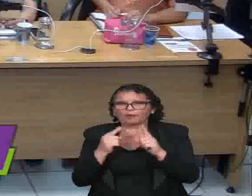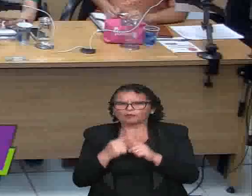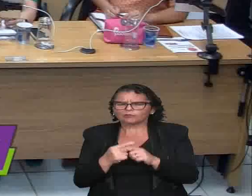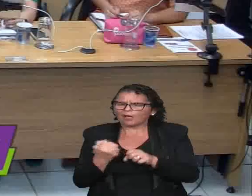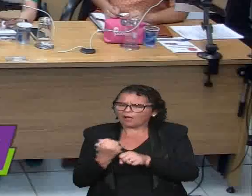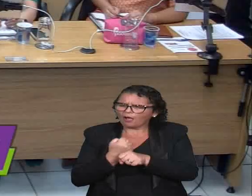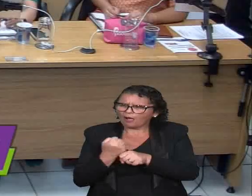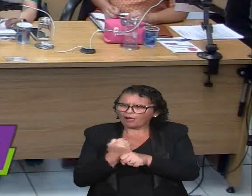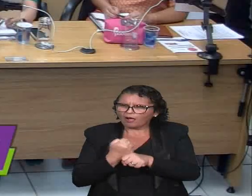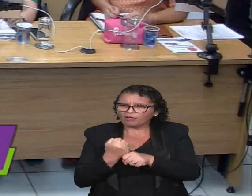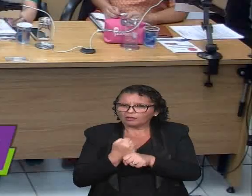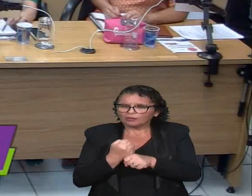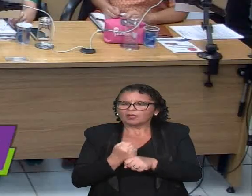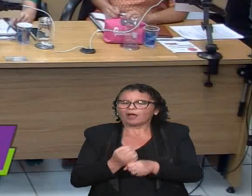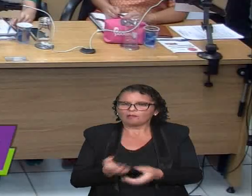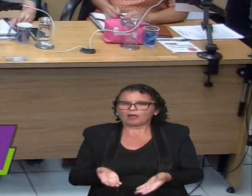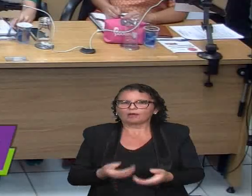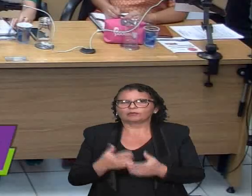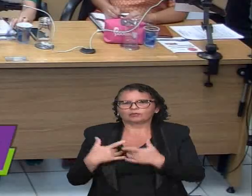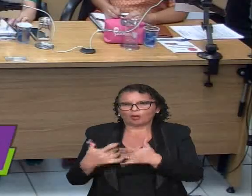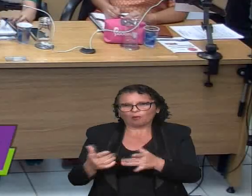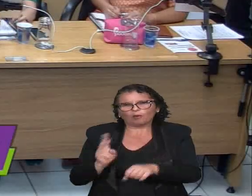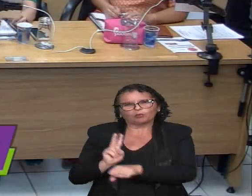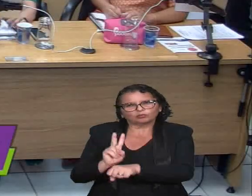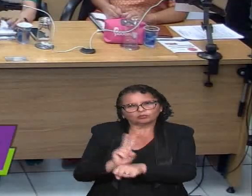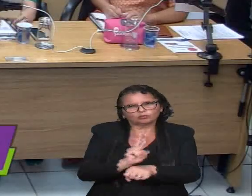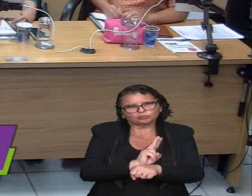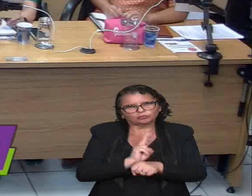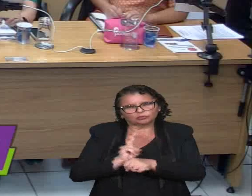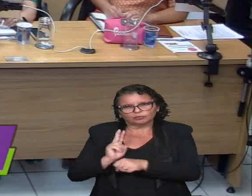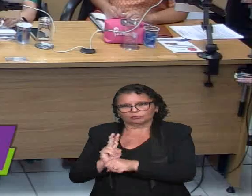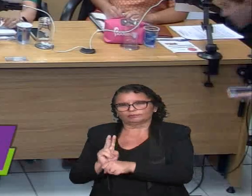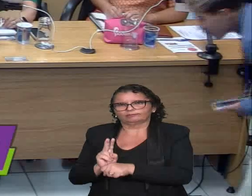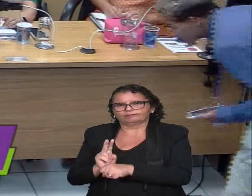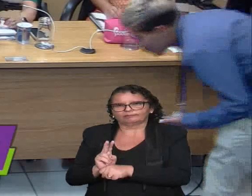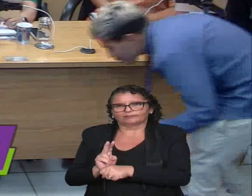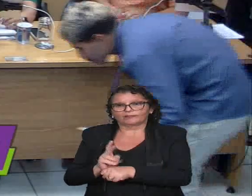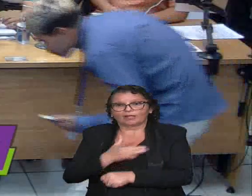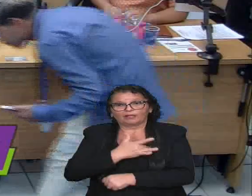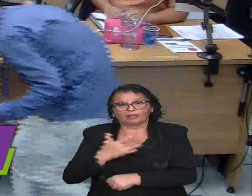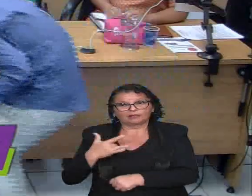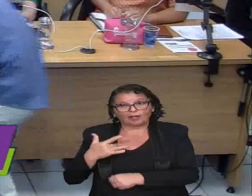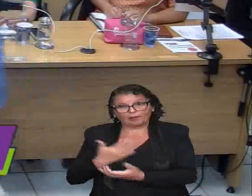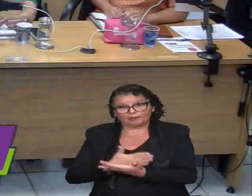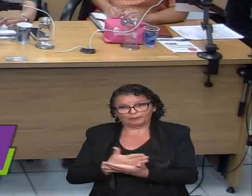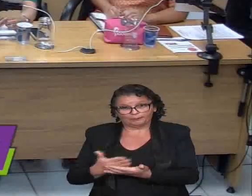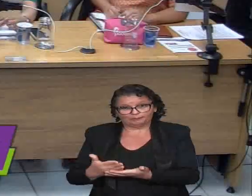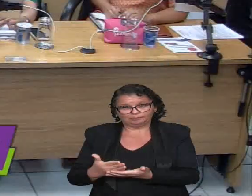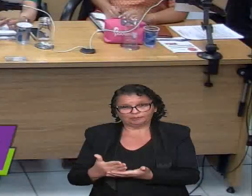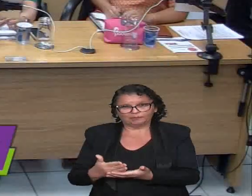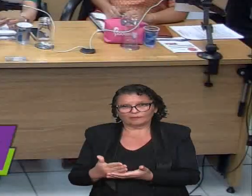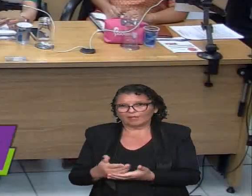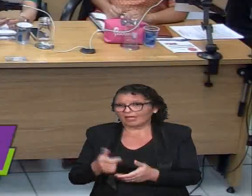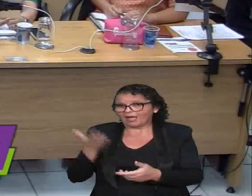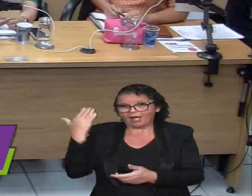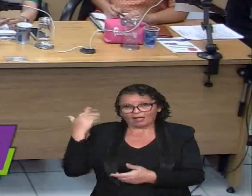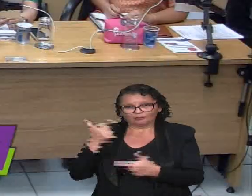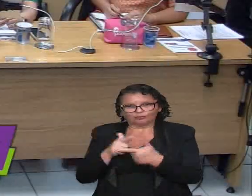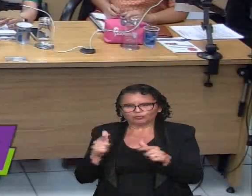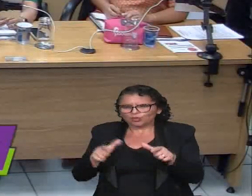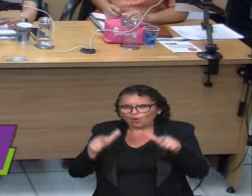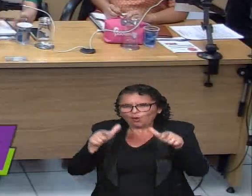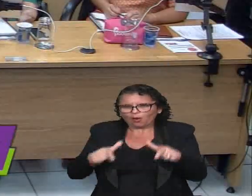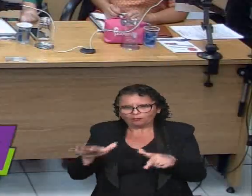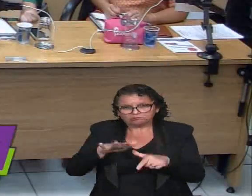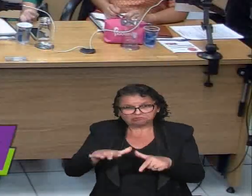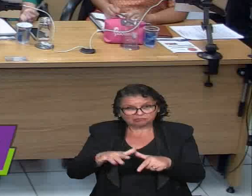anos cedeu uma infraestrutura para atender eh na saúde primária da nossa cidade a gente não tinha local lá a